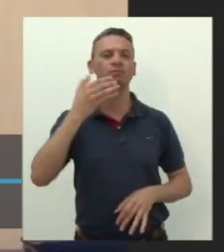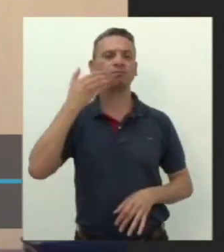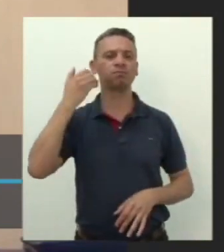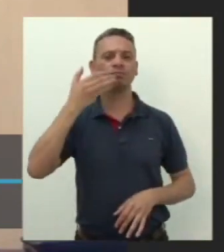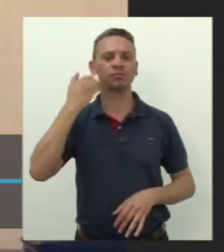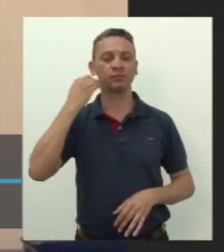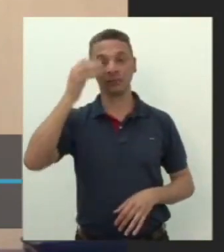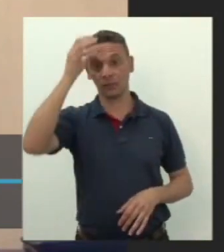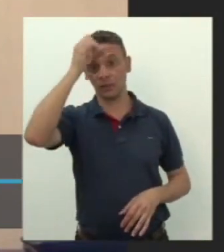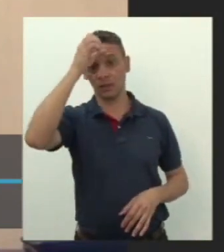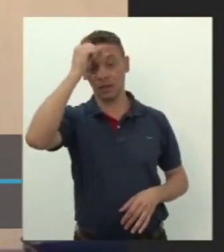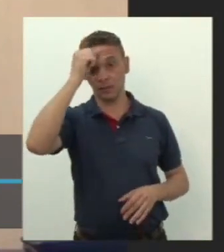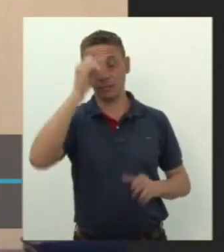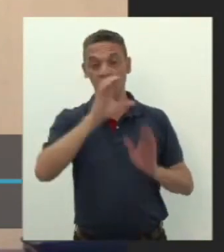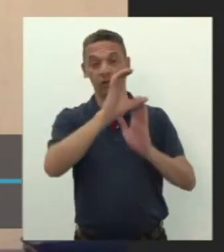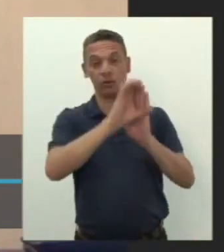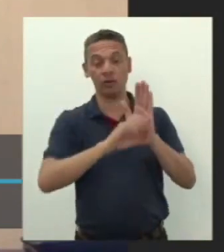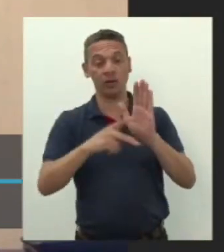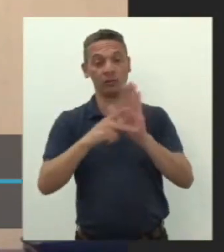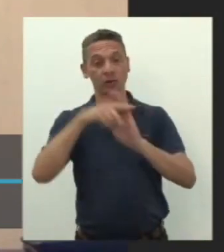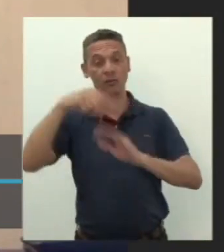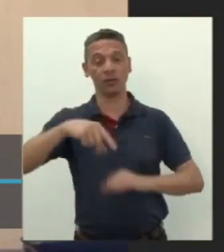de aprendizagem no currículo paulista.